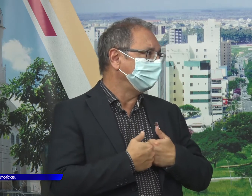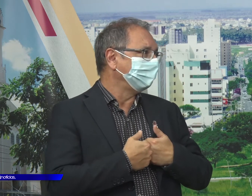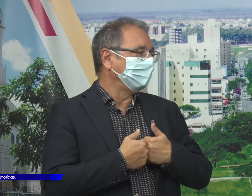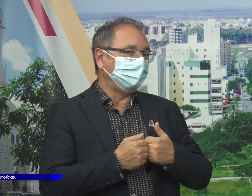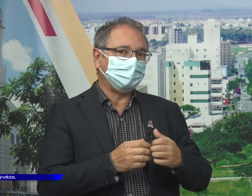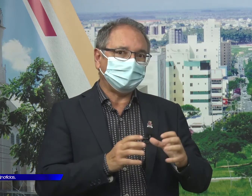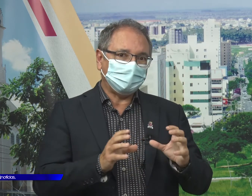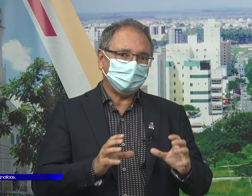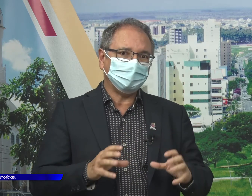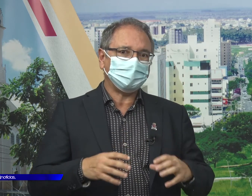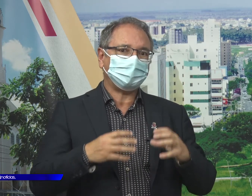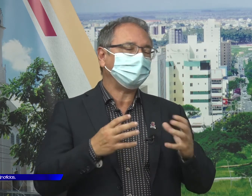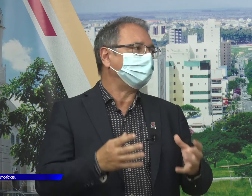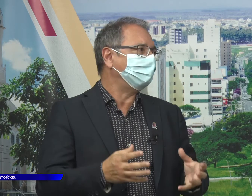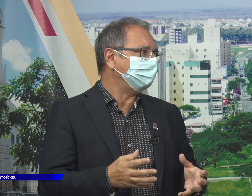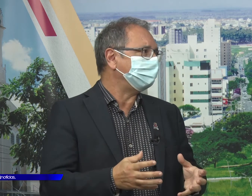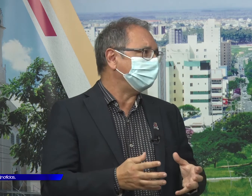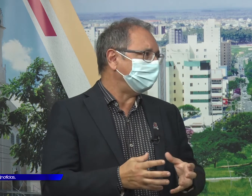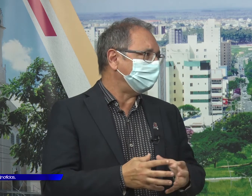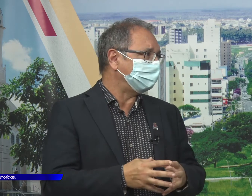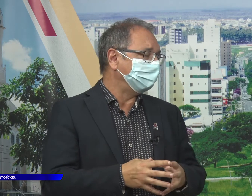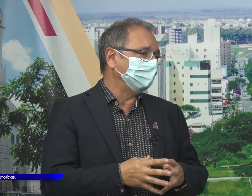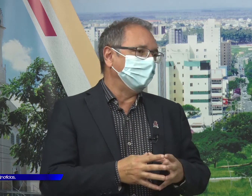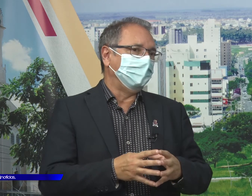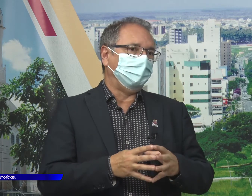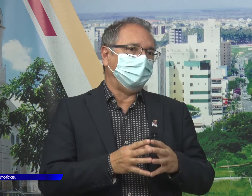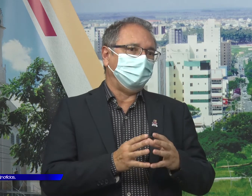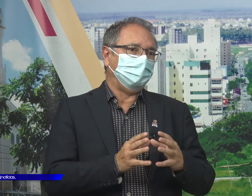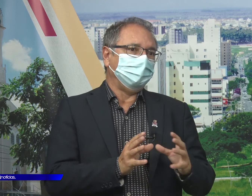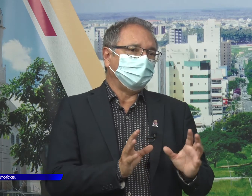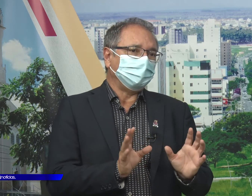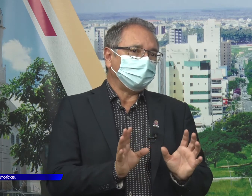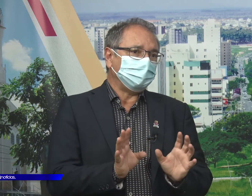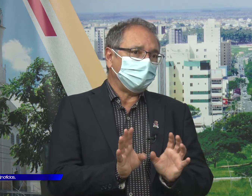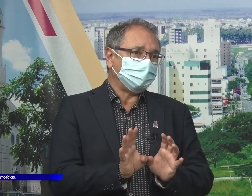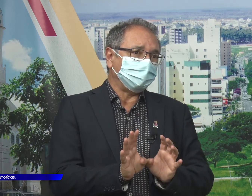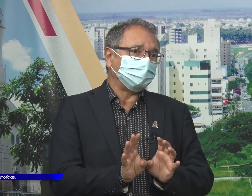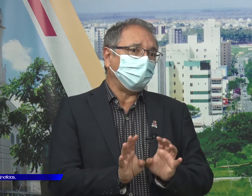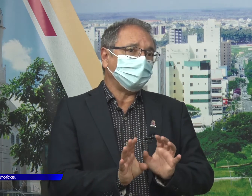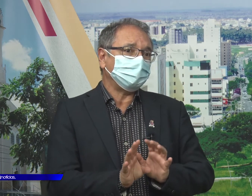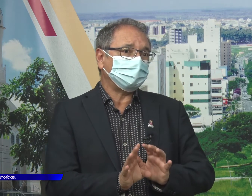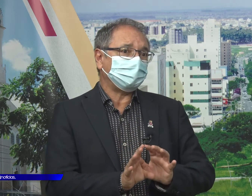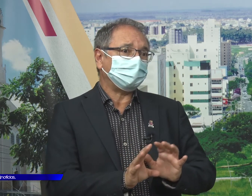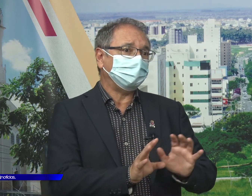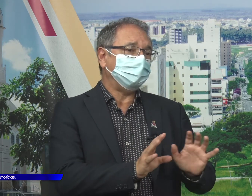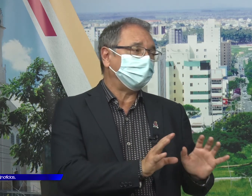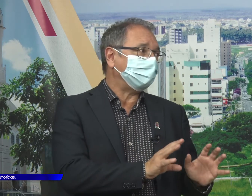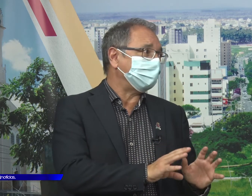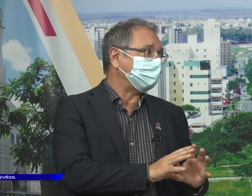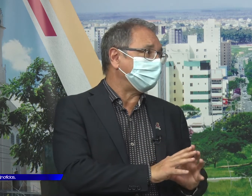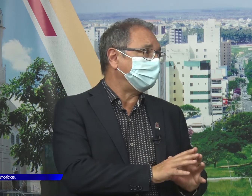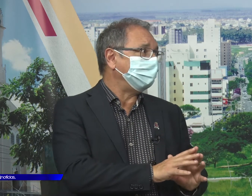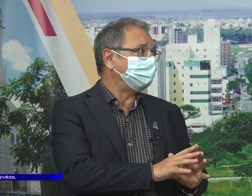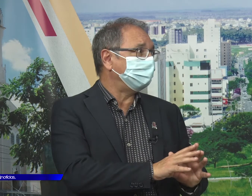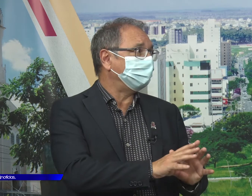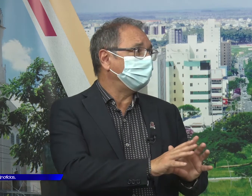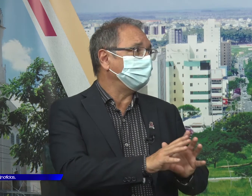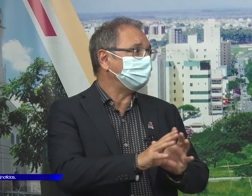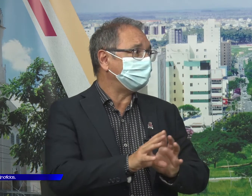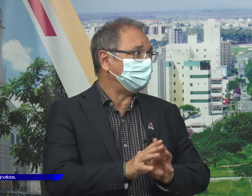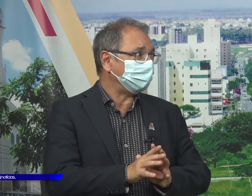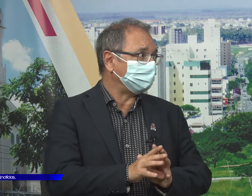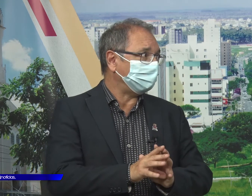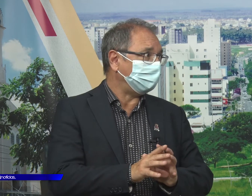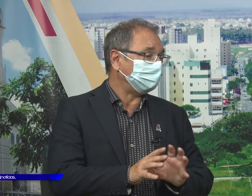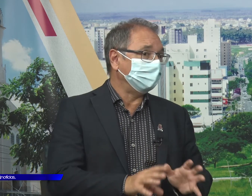sua região e que tem uma expectativa de ingresso Ah é Então o que a gente pensou como a gente já tem metade das vagas preenchidas